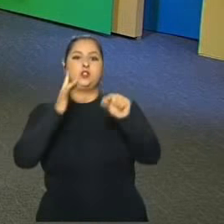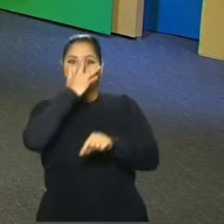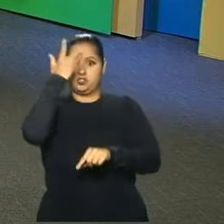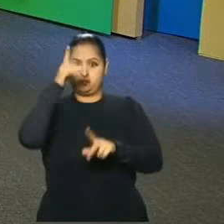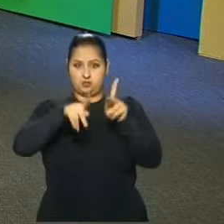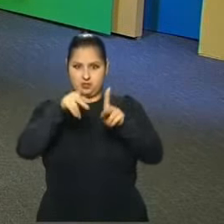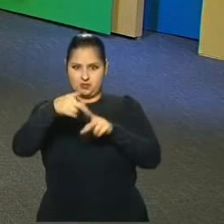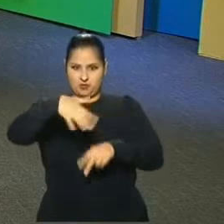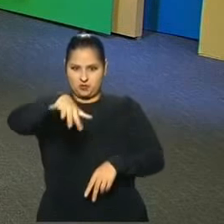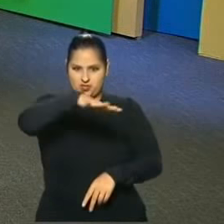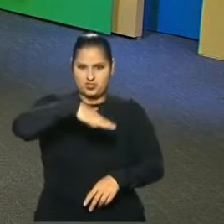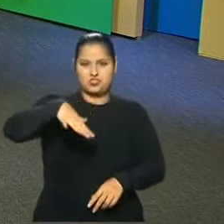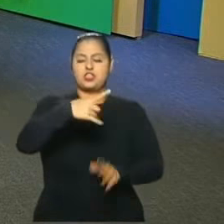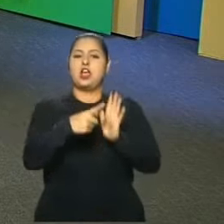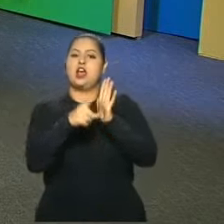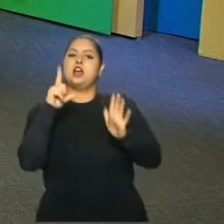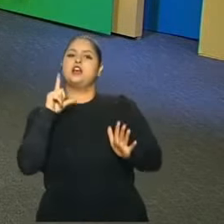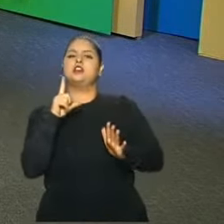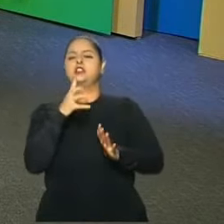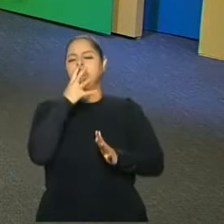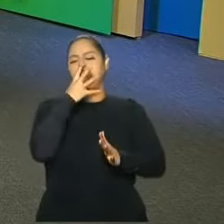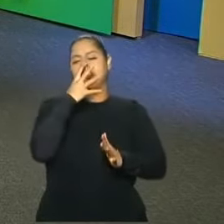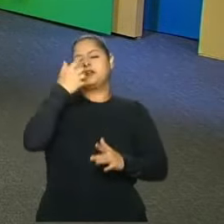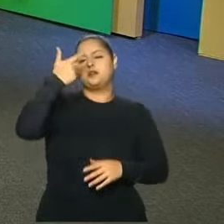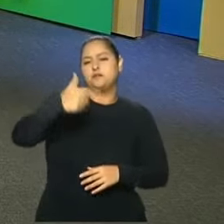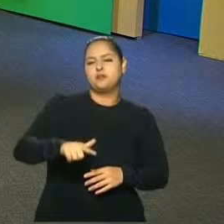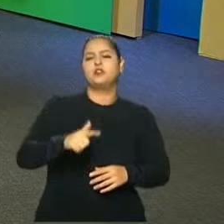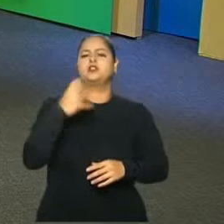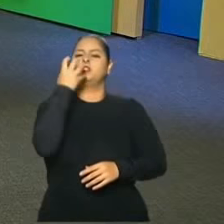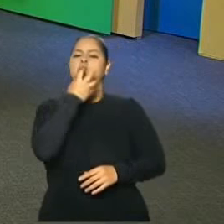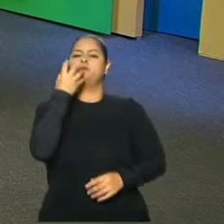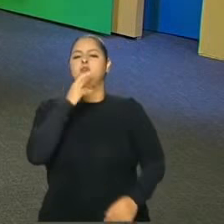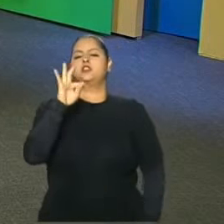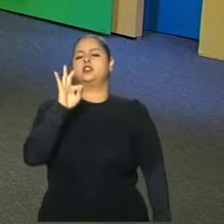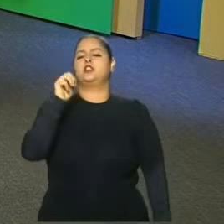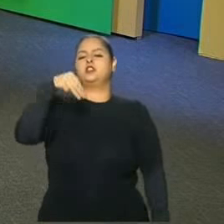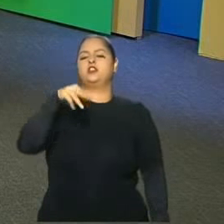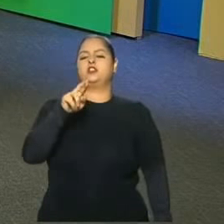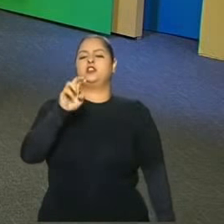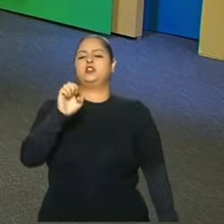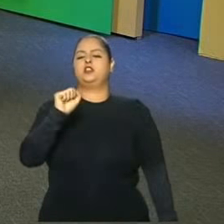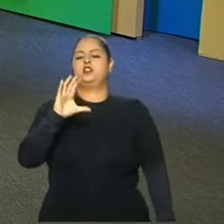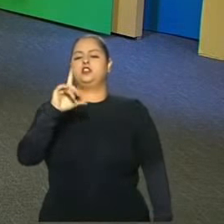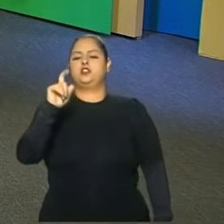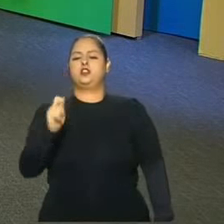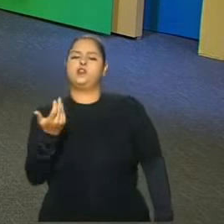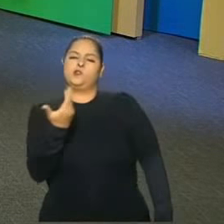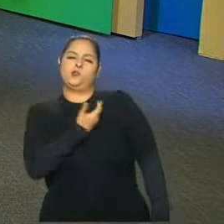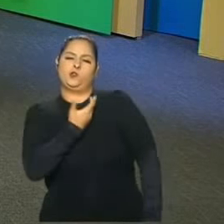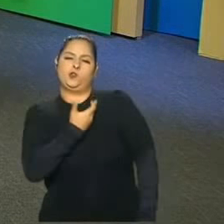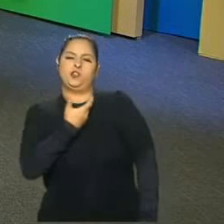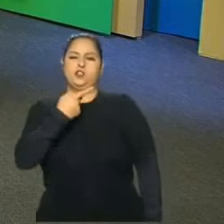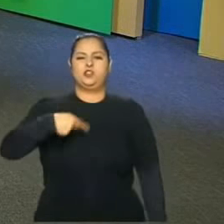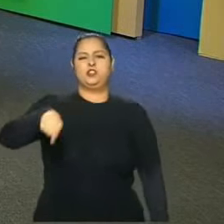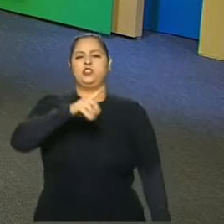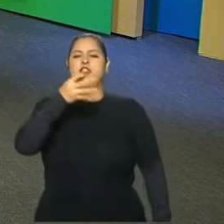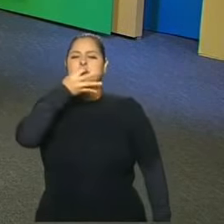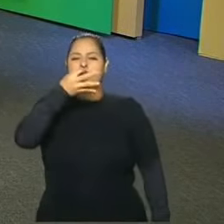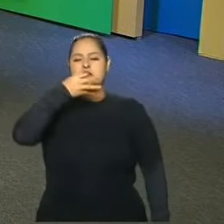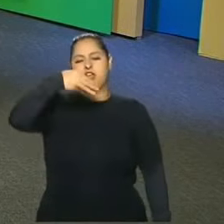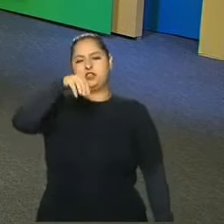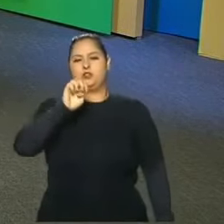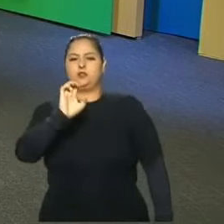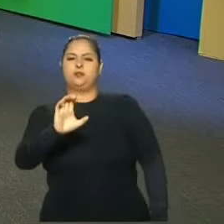mas antes, olha, vamos ouvir então mais da música do Tim Rescala, ele que nos dá a alegria de ser nosso colega aqui na Rádio MEC, produzindo